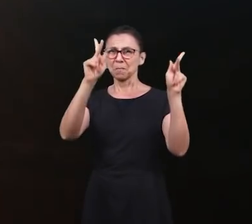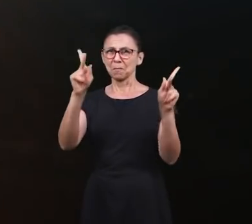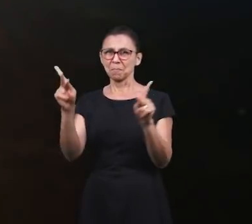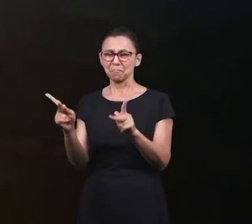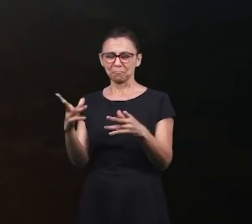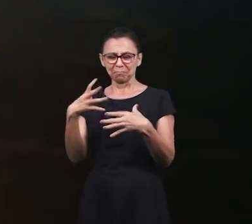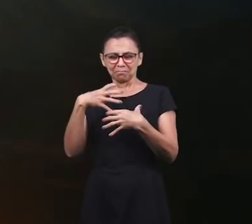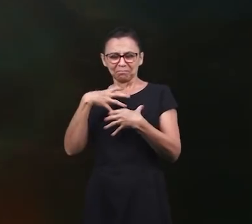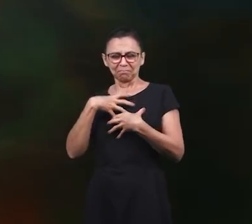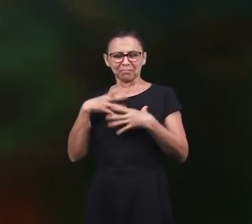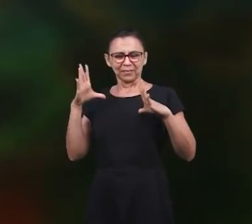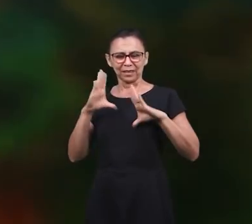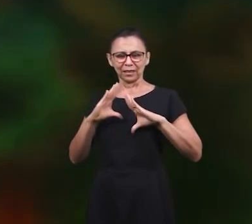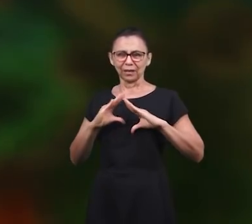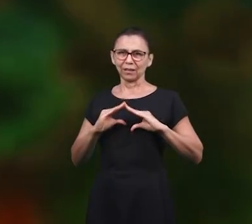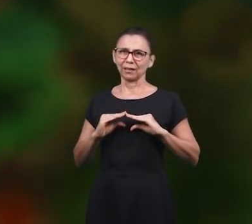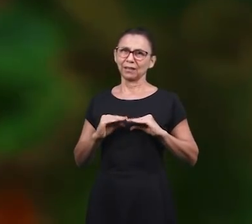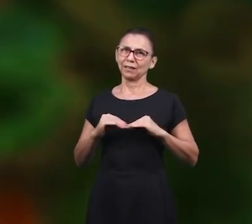descansar.